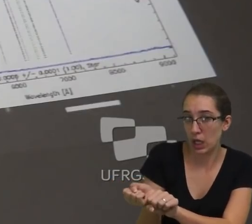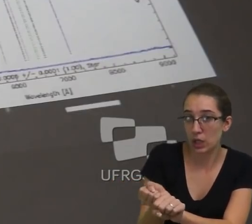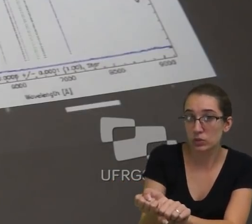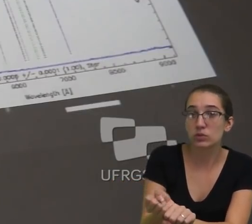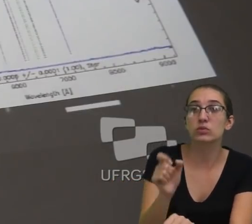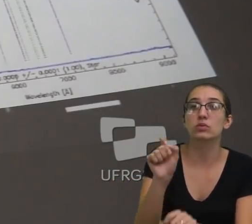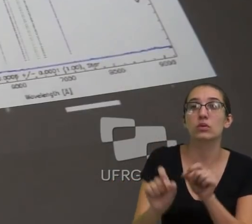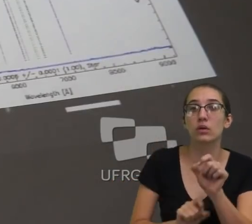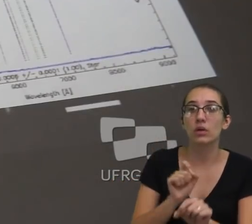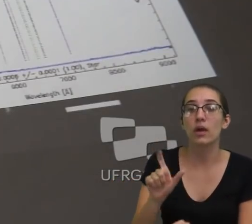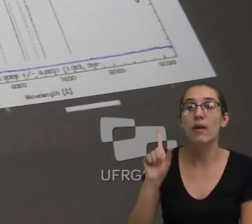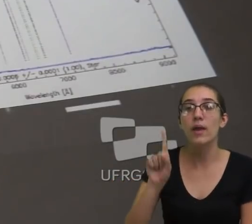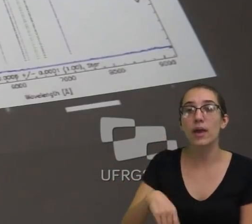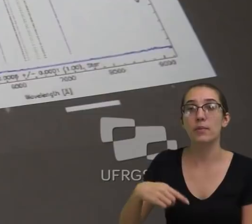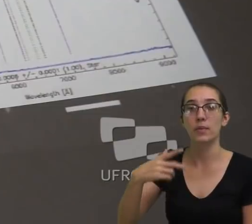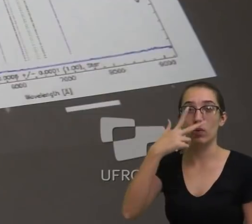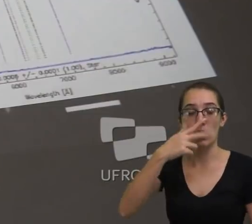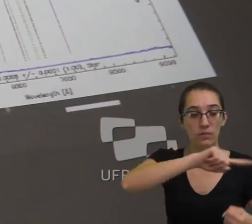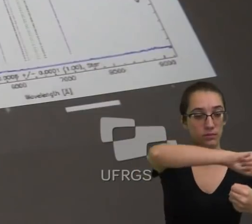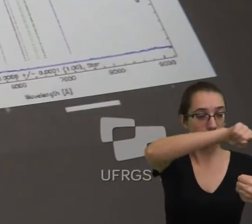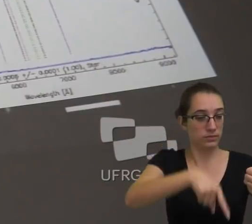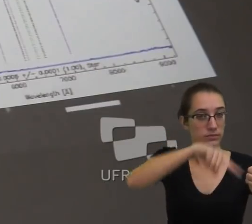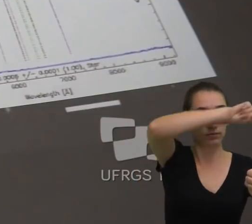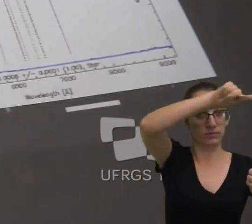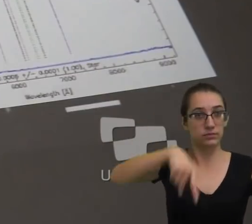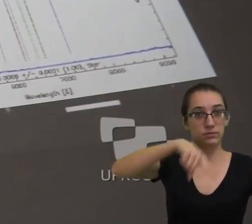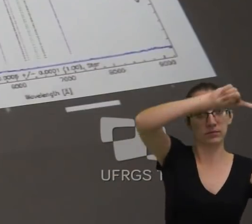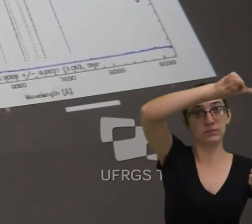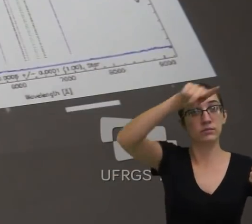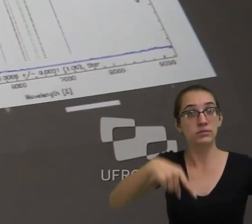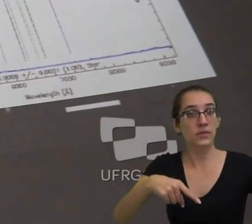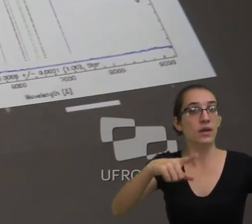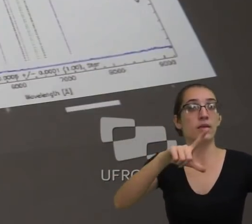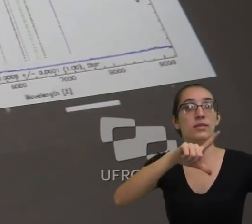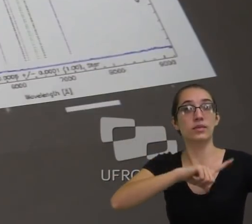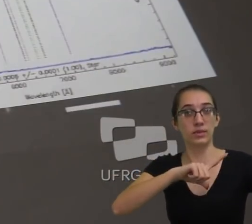O que esse astrônomo notou, tá, é que